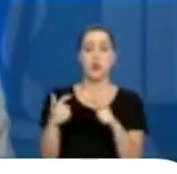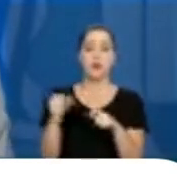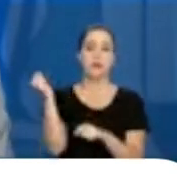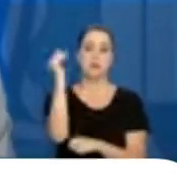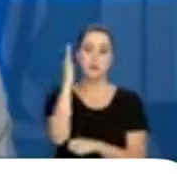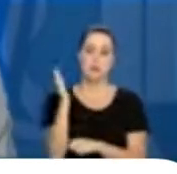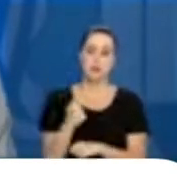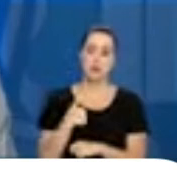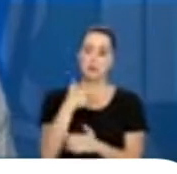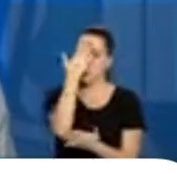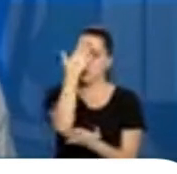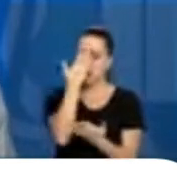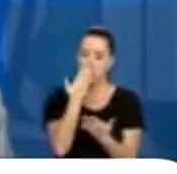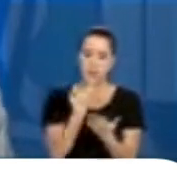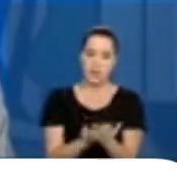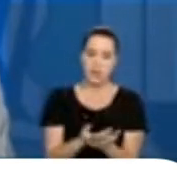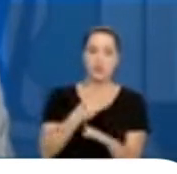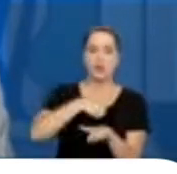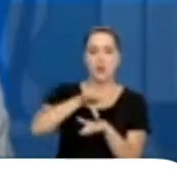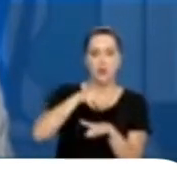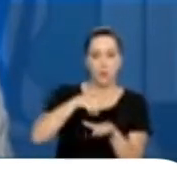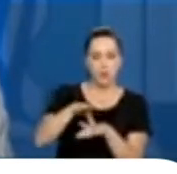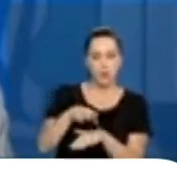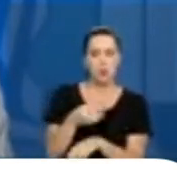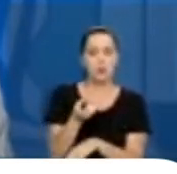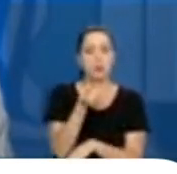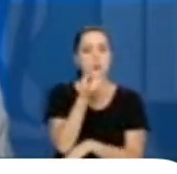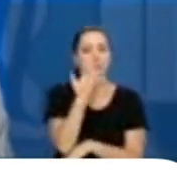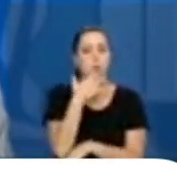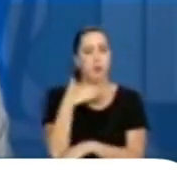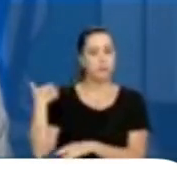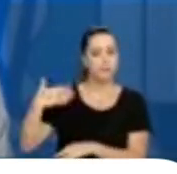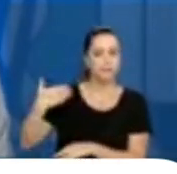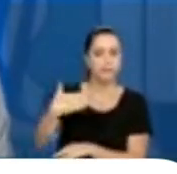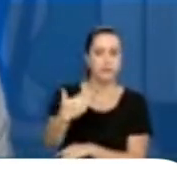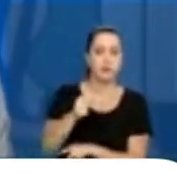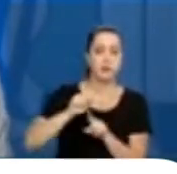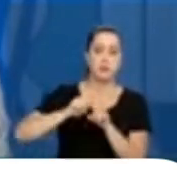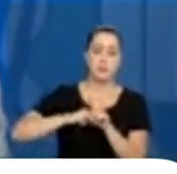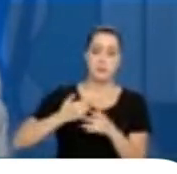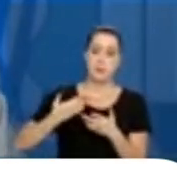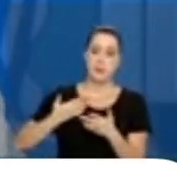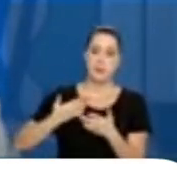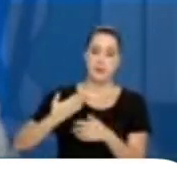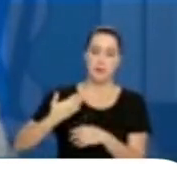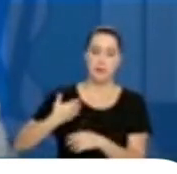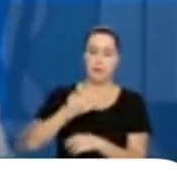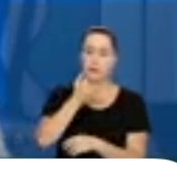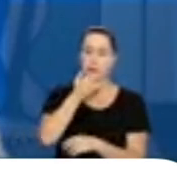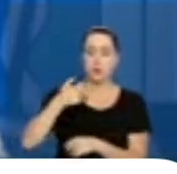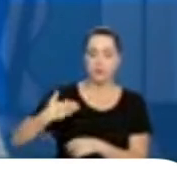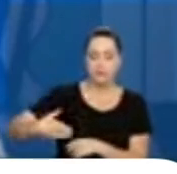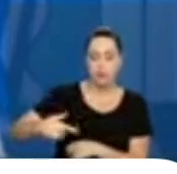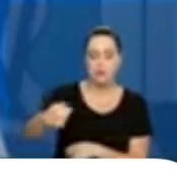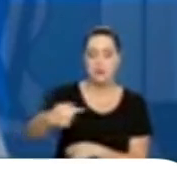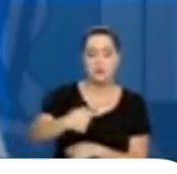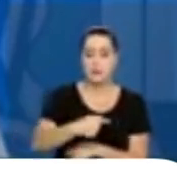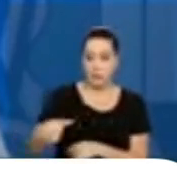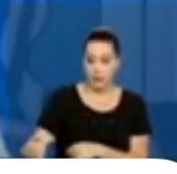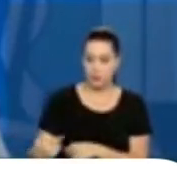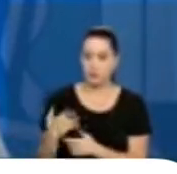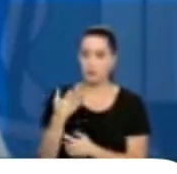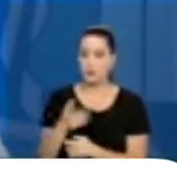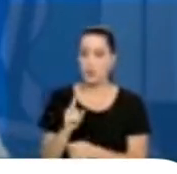informações muito boas ao longo das próximas semanas. E este não é o único estudo. Nós temos